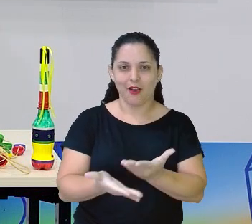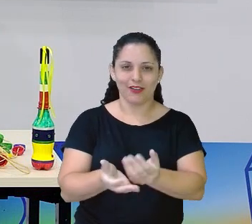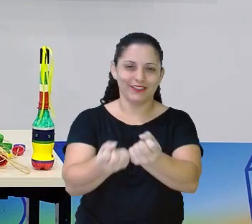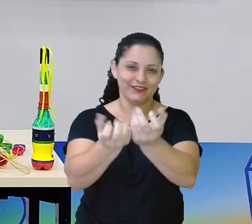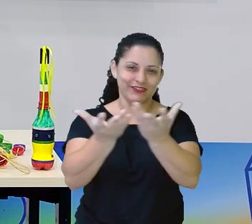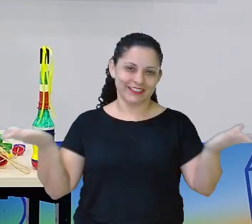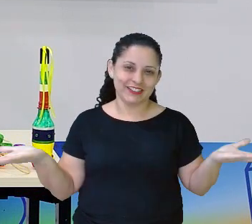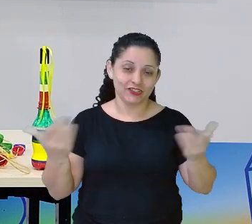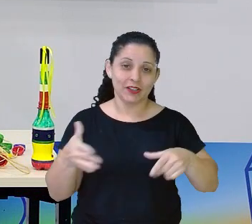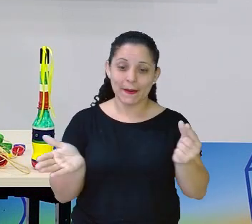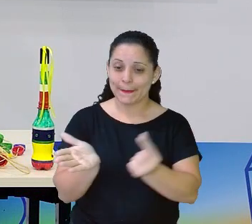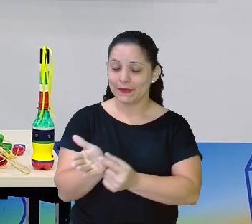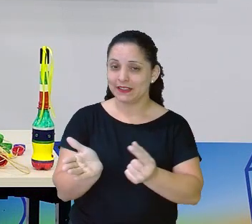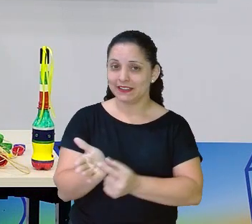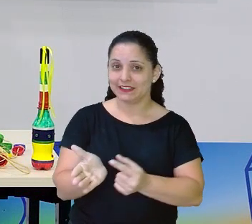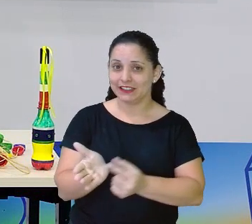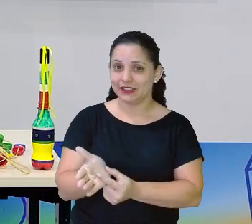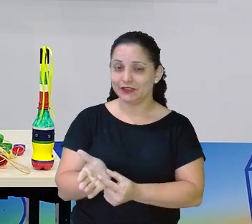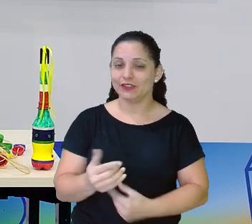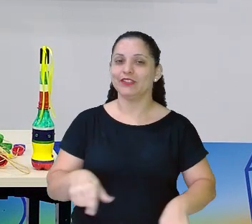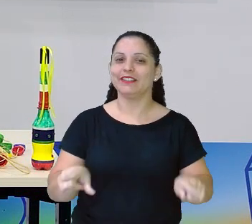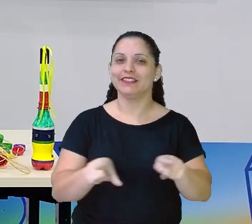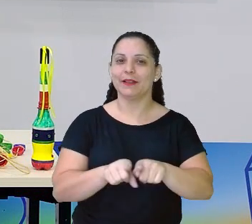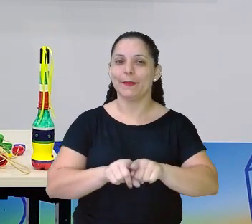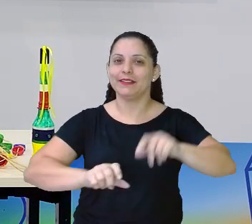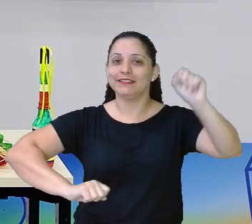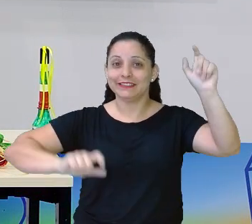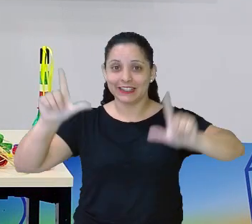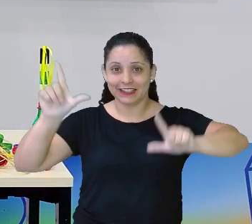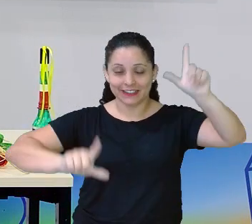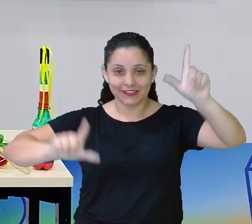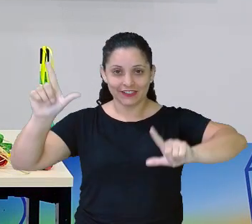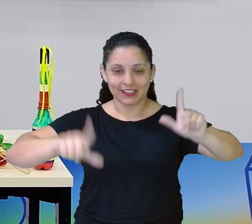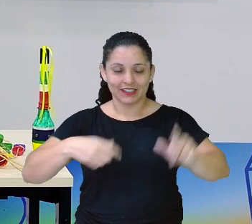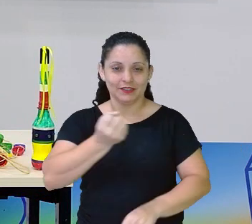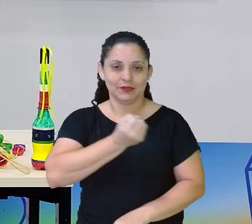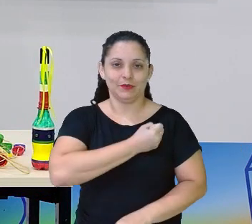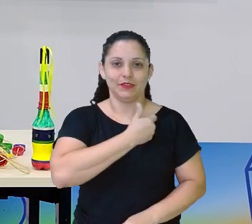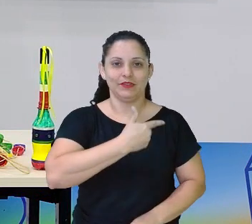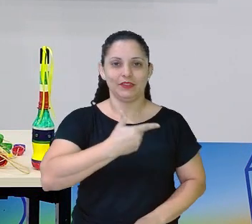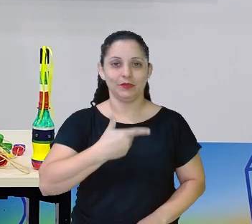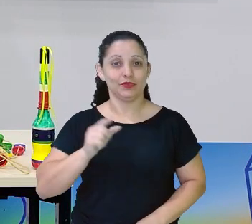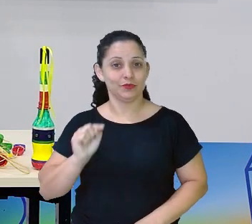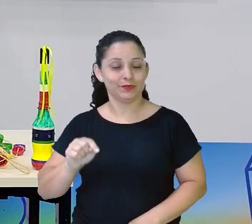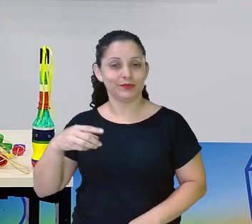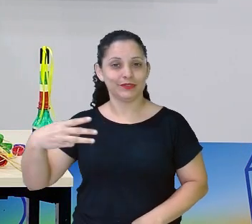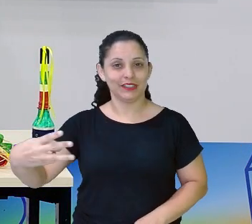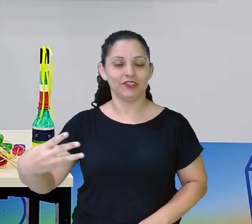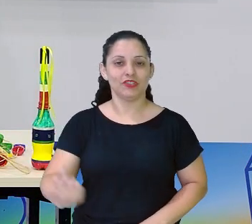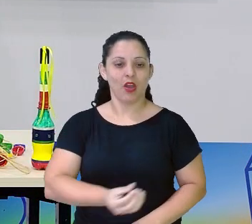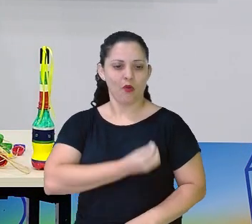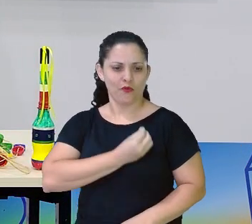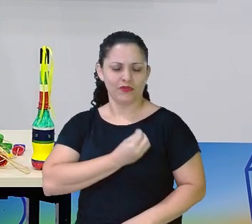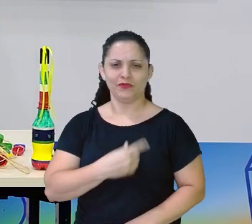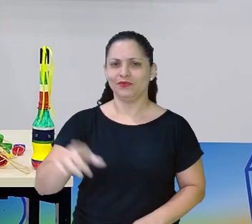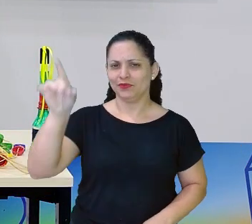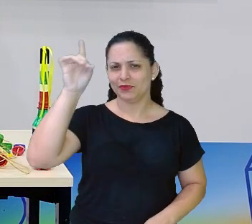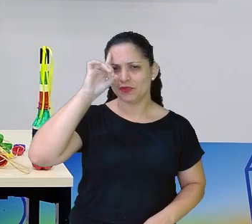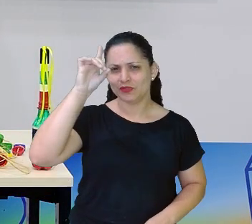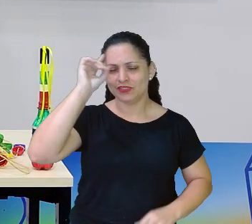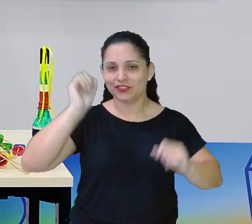aí. Pelo aplicativo, mas ela também vai chegar pela TV Nova, canal 22.3, ao vivo todos os